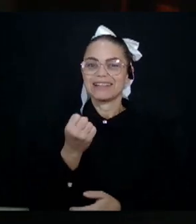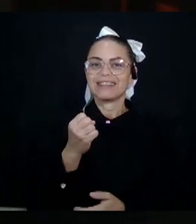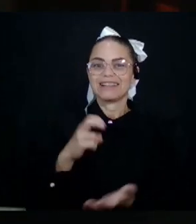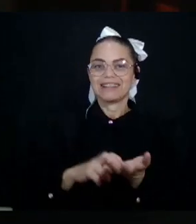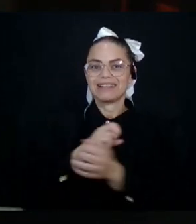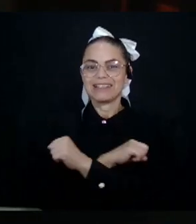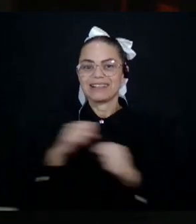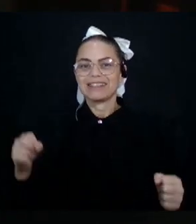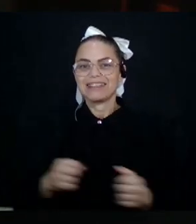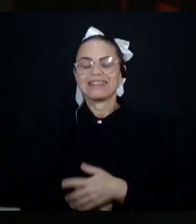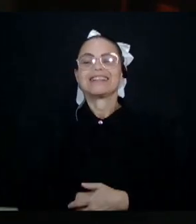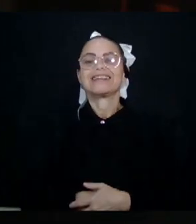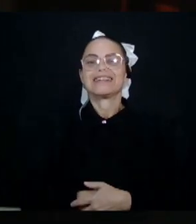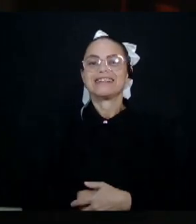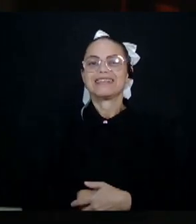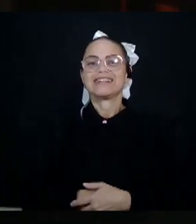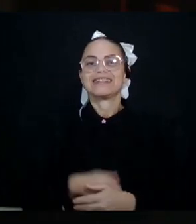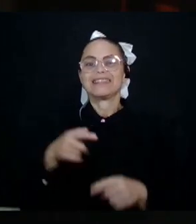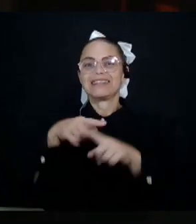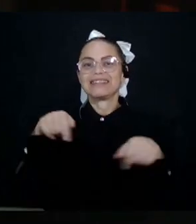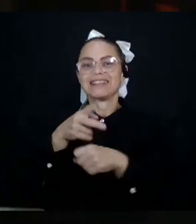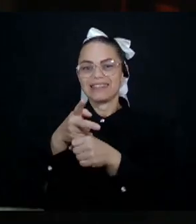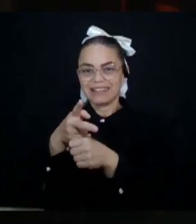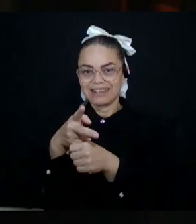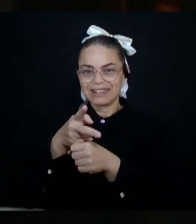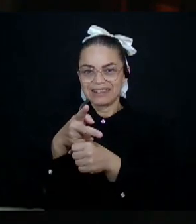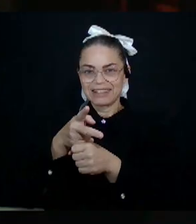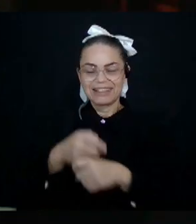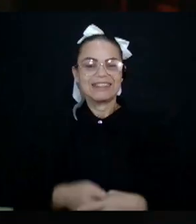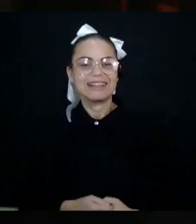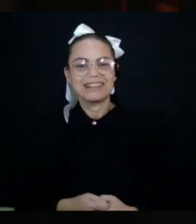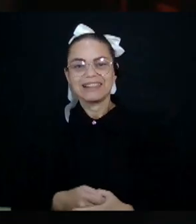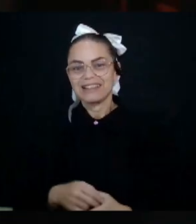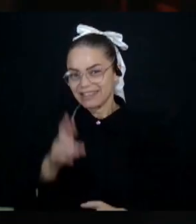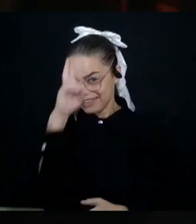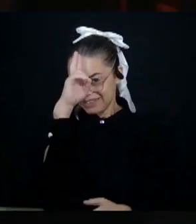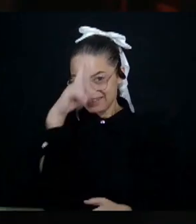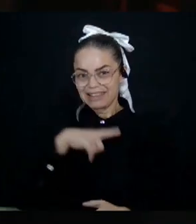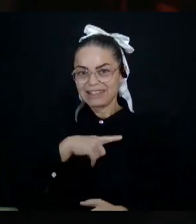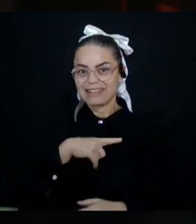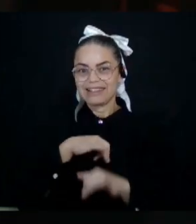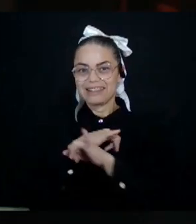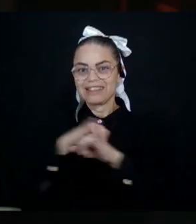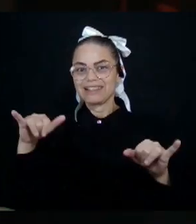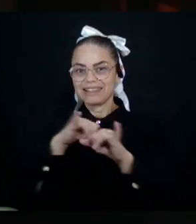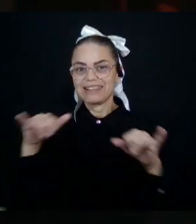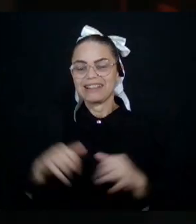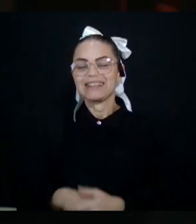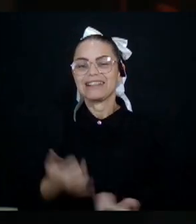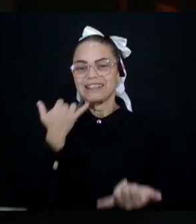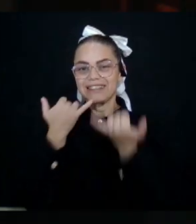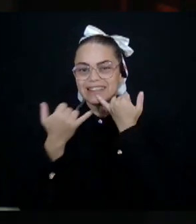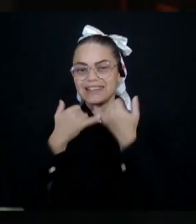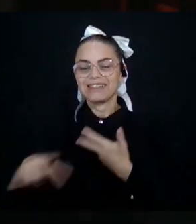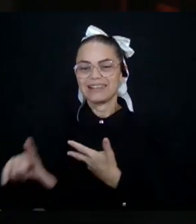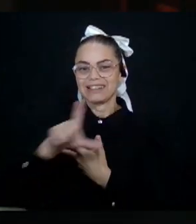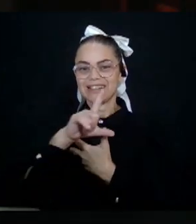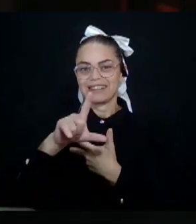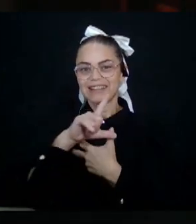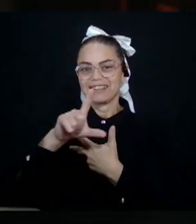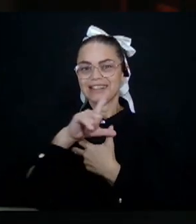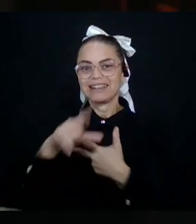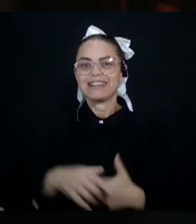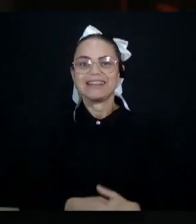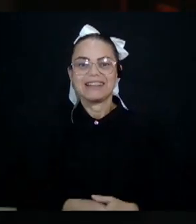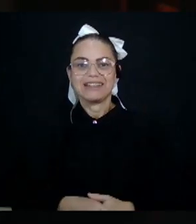do nosso Estúdio Câmara. Ao meio-dia temos Câmara Notícia, informações do Legislativo e